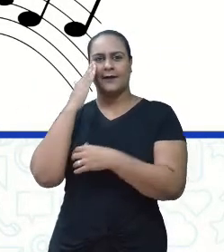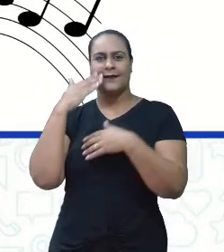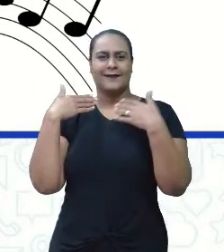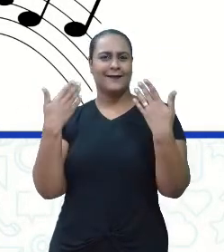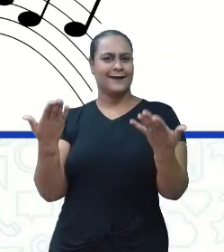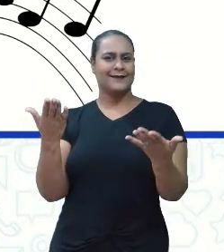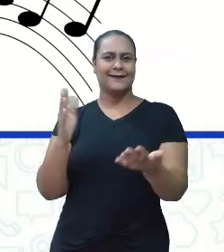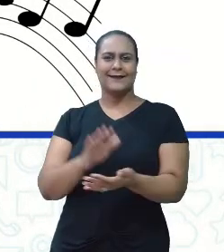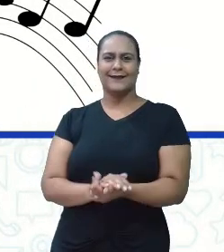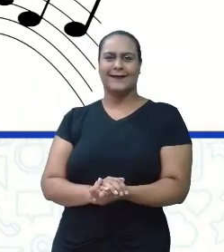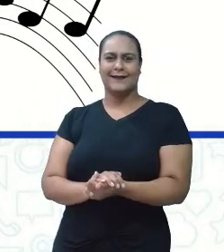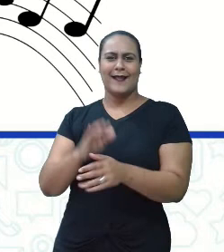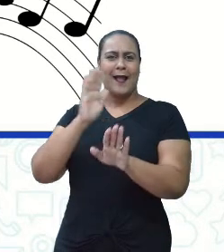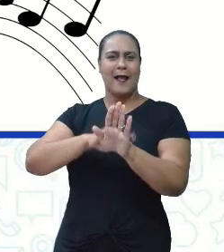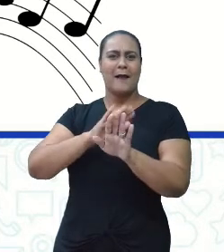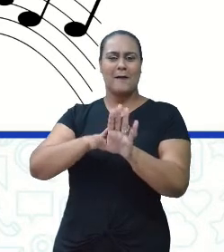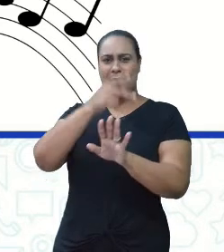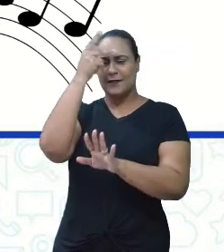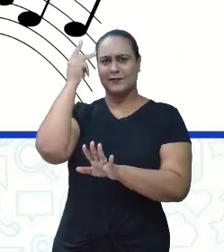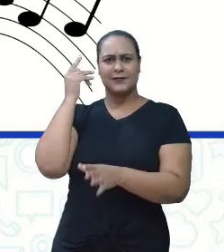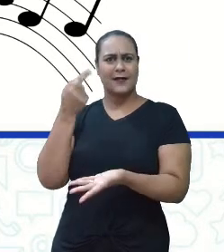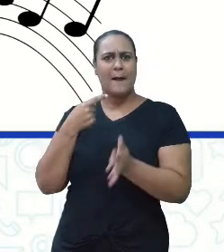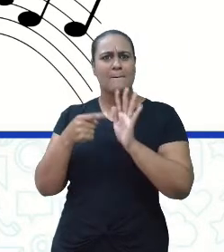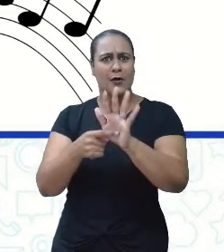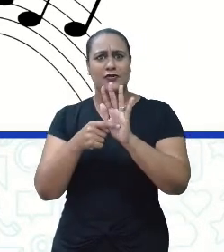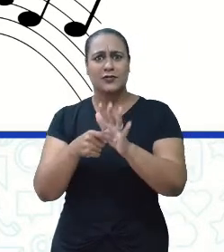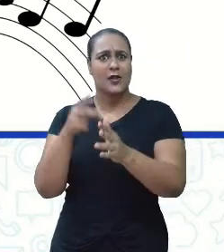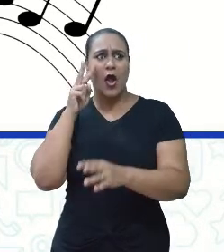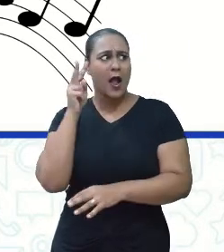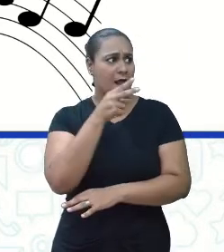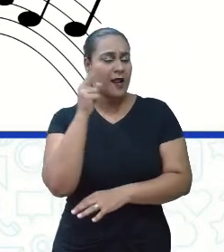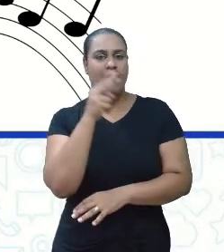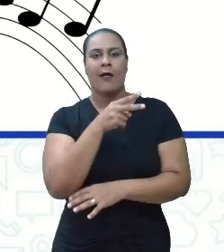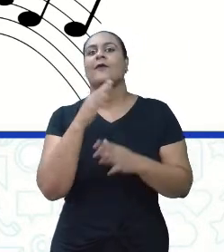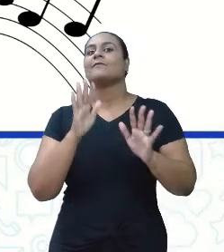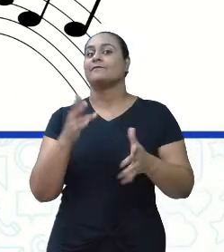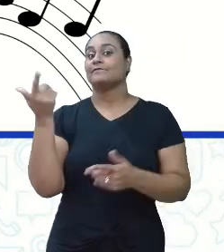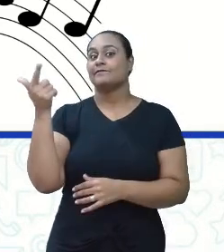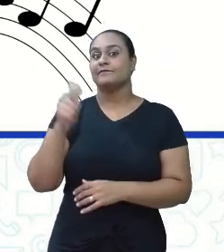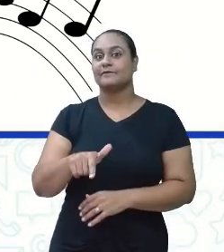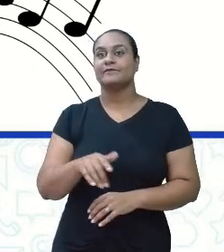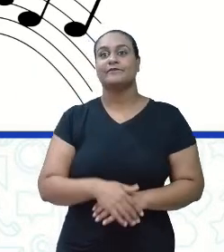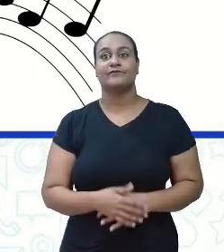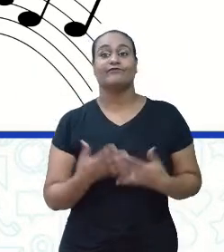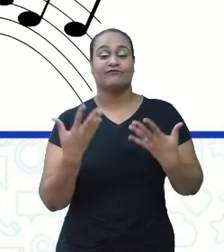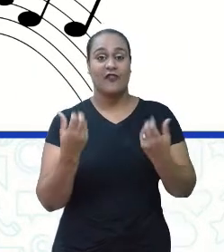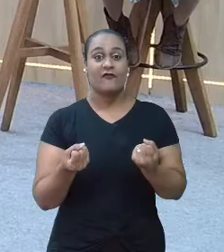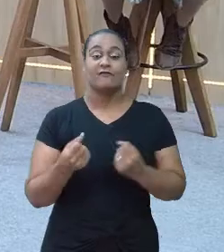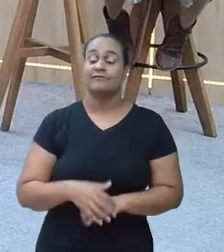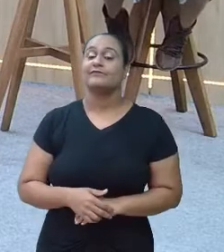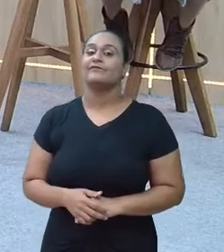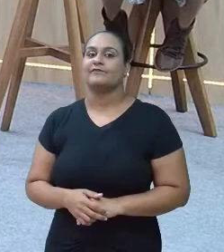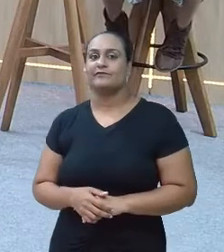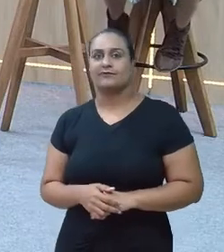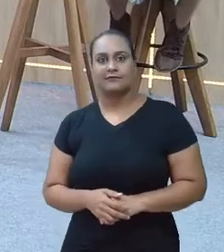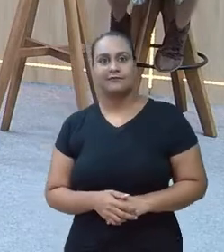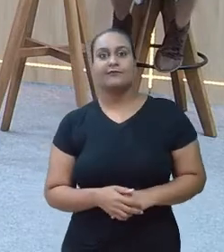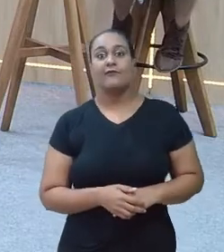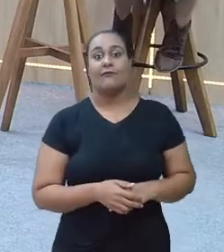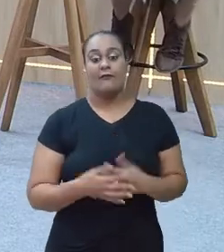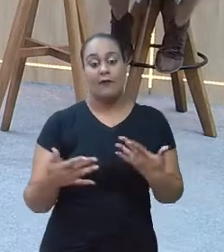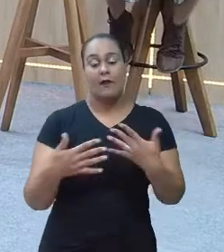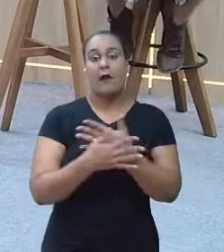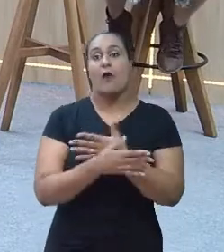minha gente. Eu entendi o sinal agora, aquela coisa, olha ali, olha ali. Vai, vamos de novo, vai. Vem, vem, vem, vem, vem, vem. Com